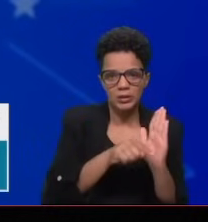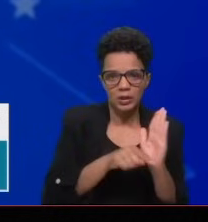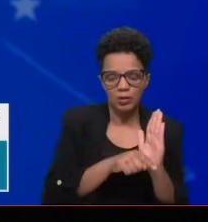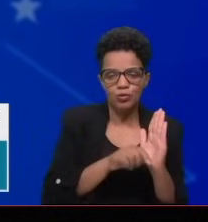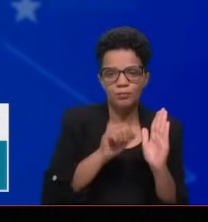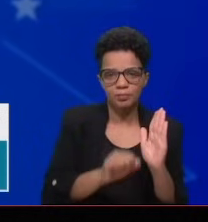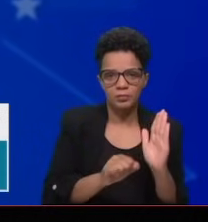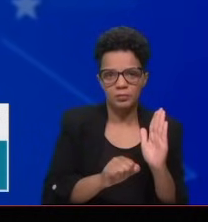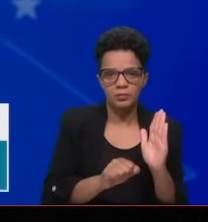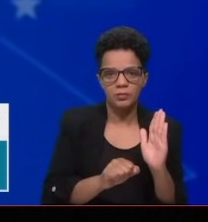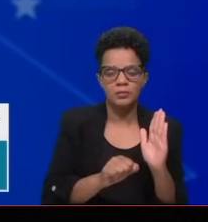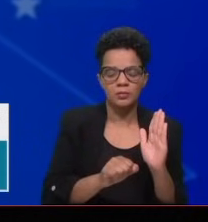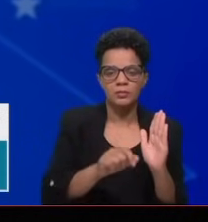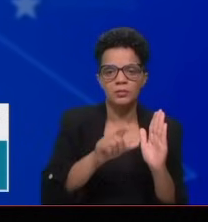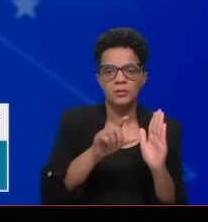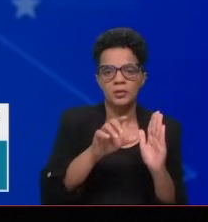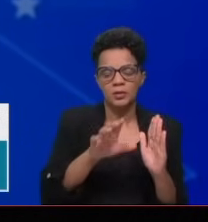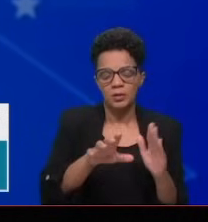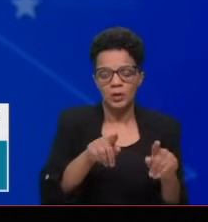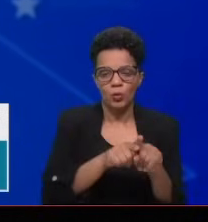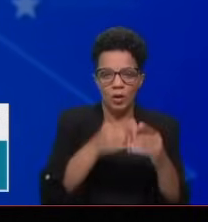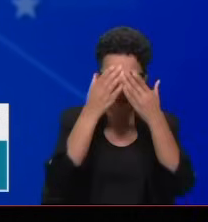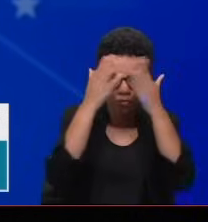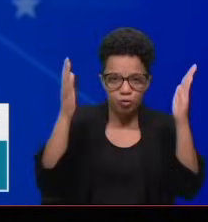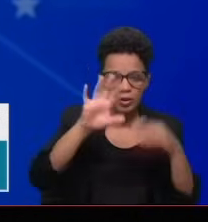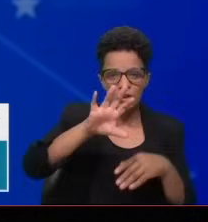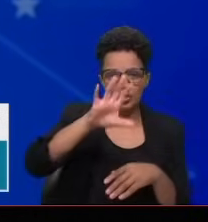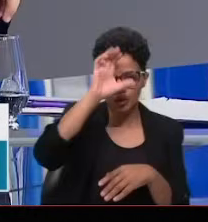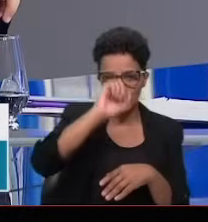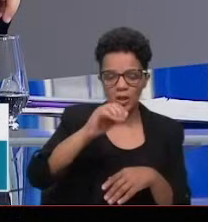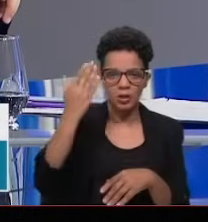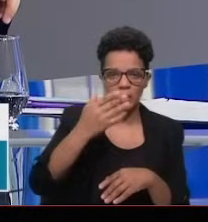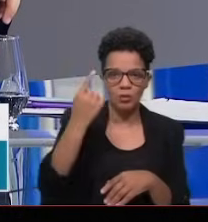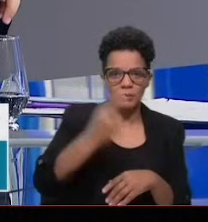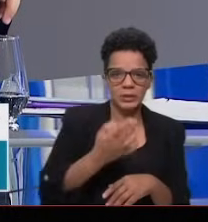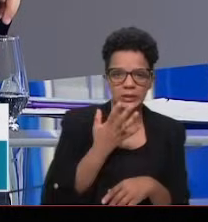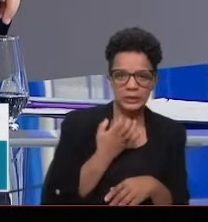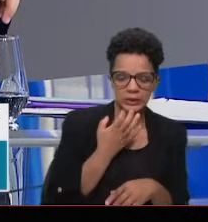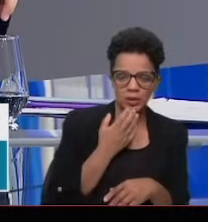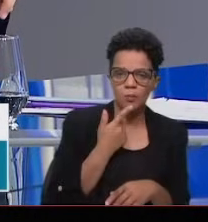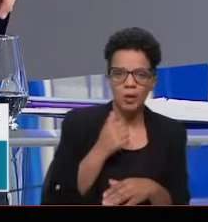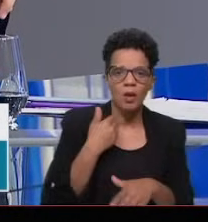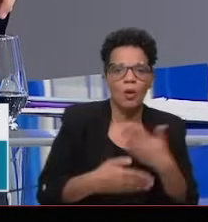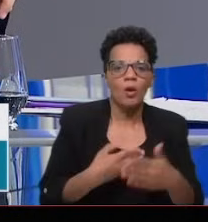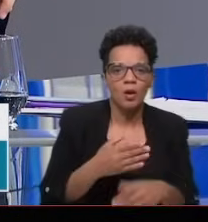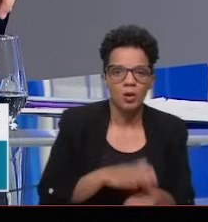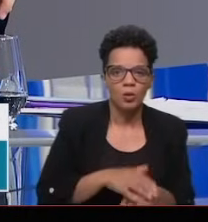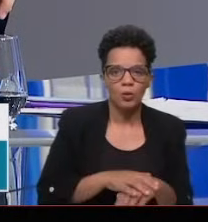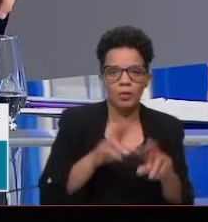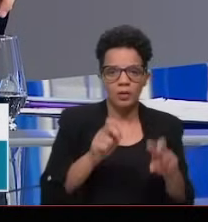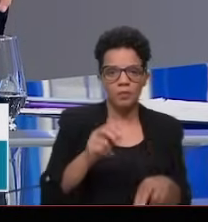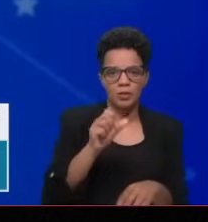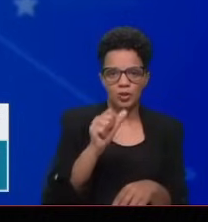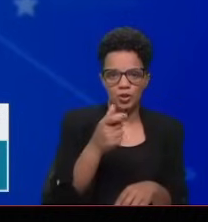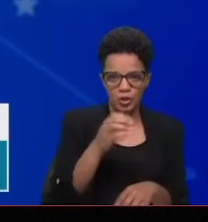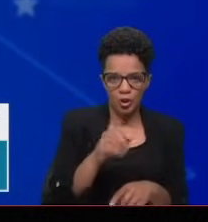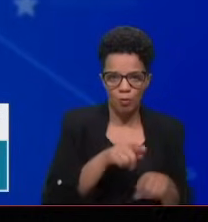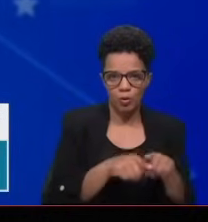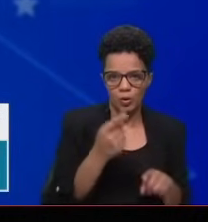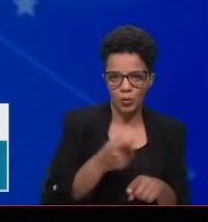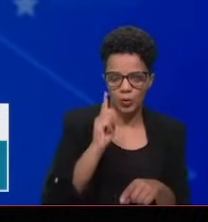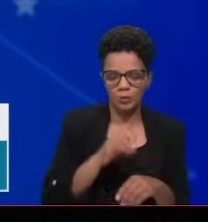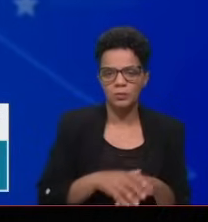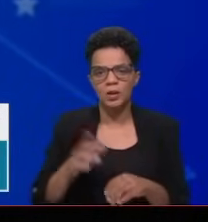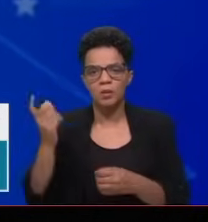e que claro a democracia e estado direito tem de estar salvaguardados e não podemos acelerar por questões geopolíticas portanto mas